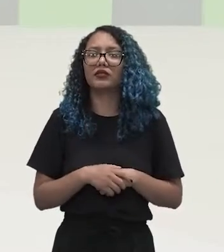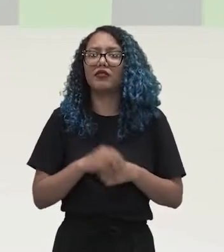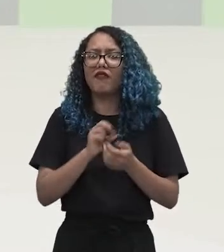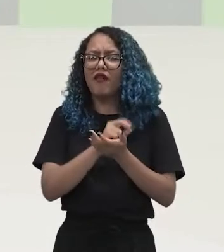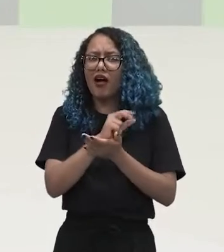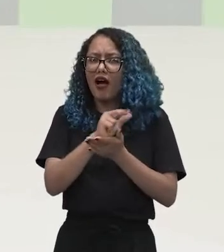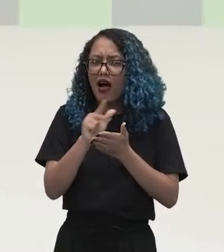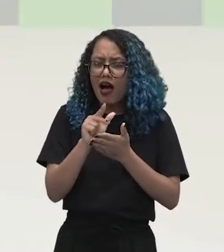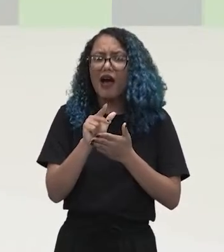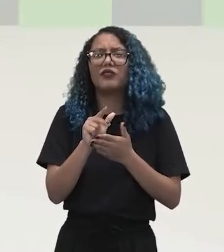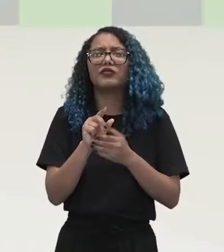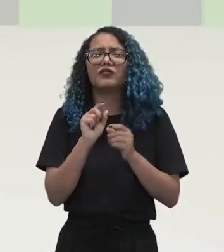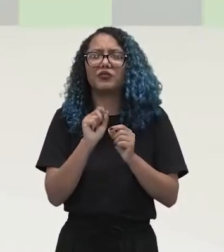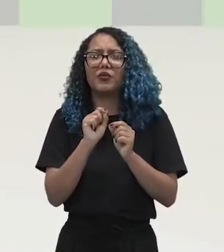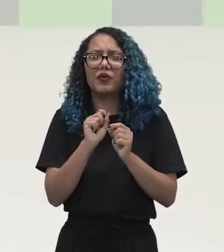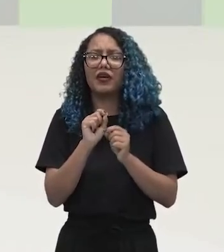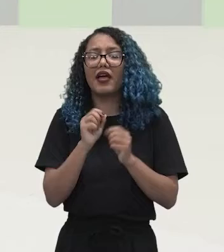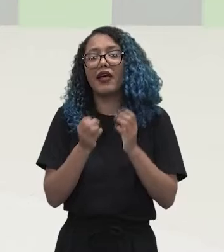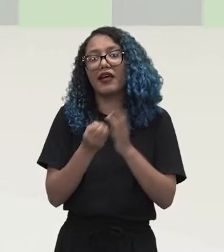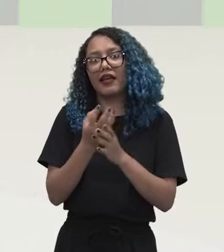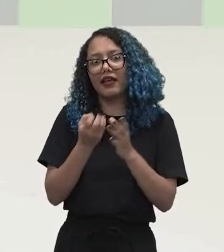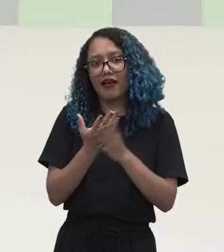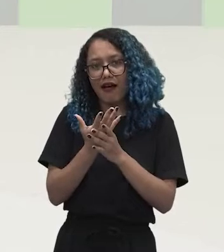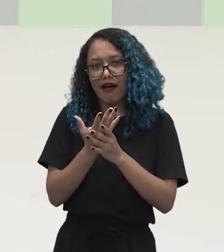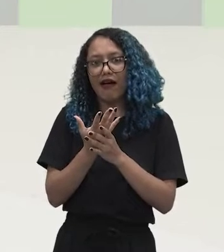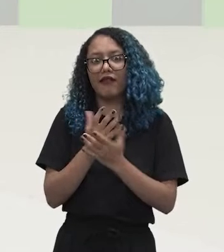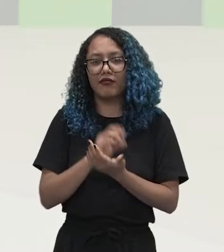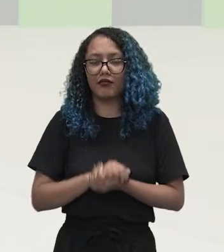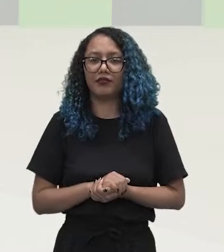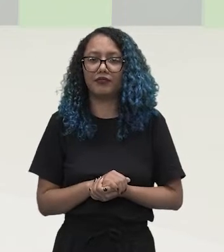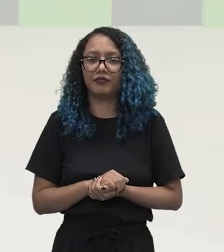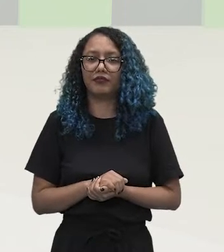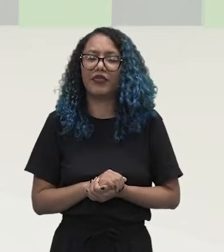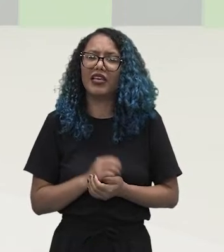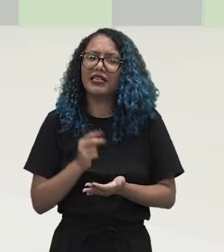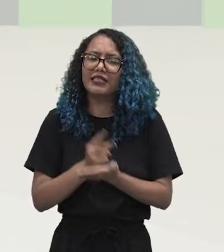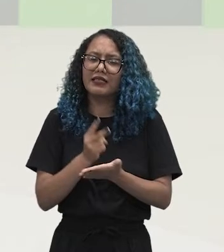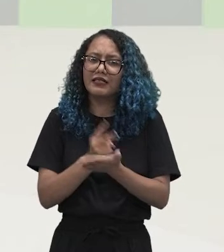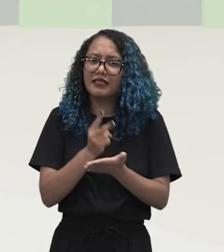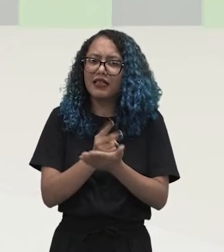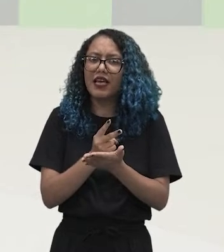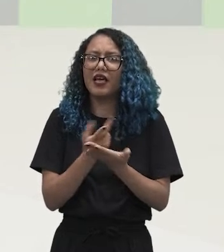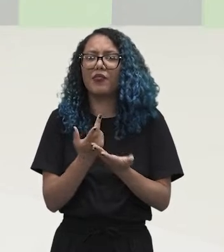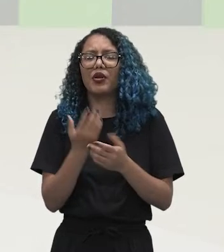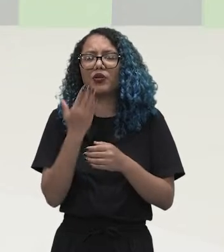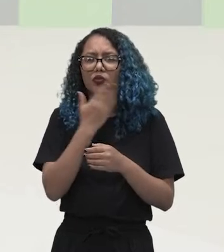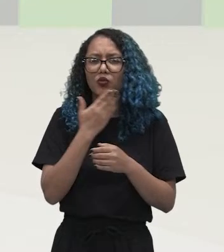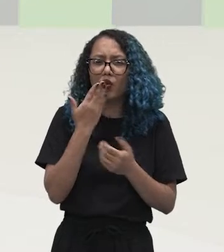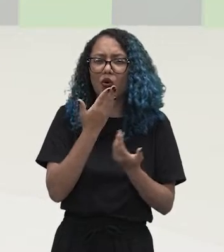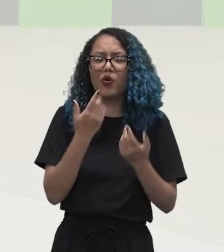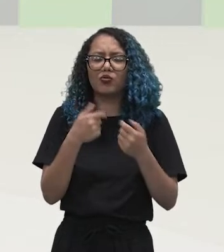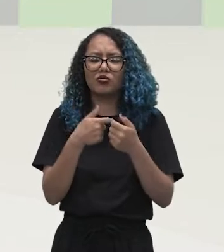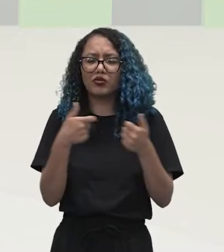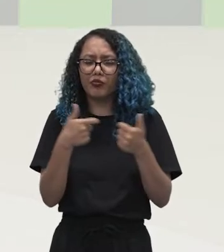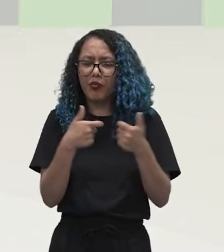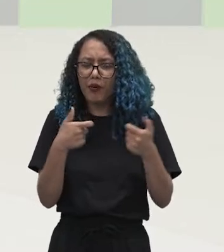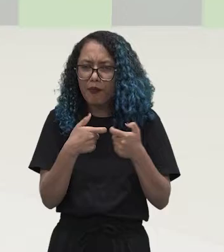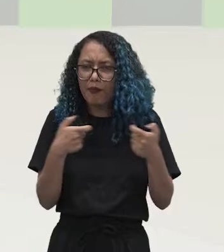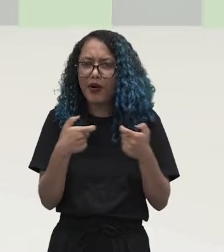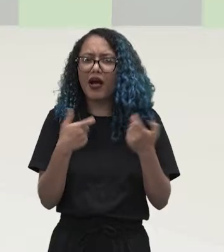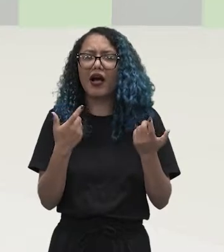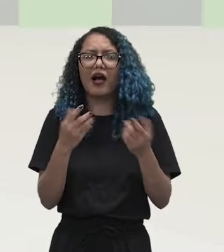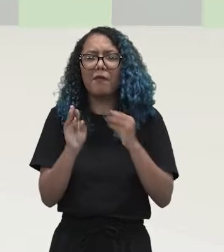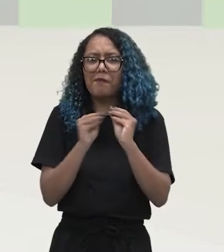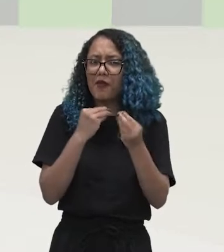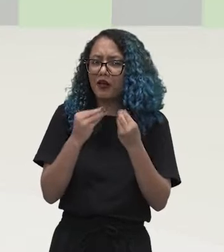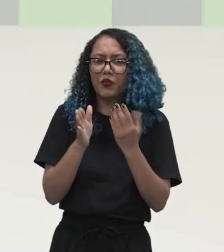orgânicos artificiais. Então, uma indústria está ali constantemente, seja de doces, de polímeros, de